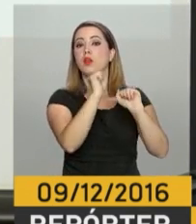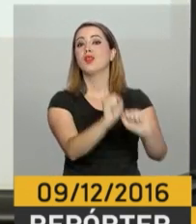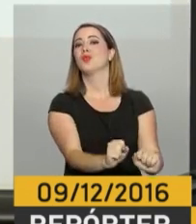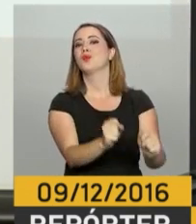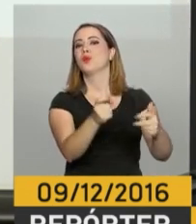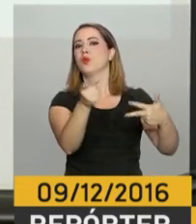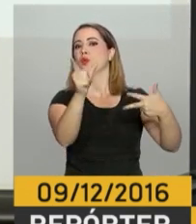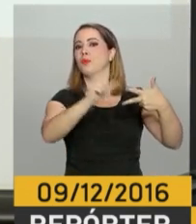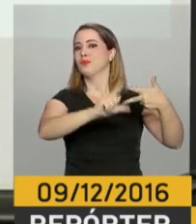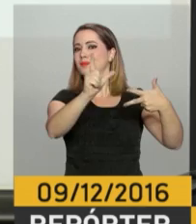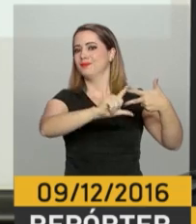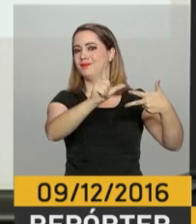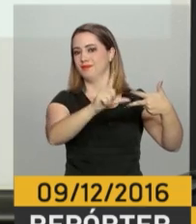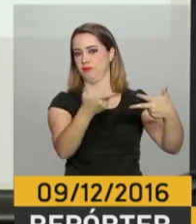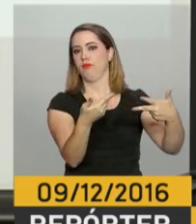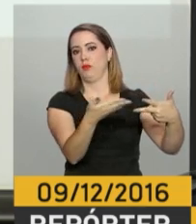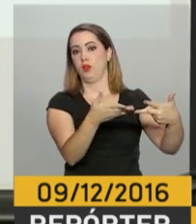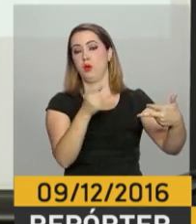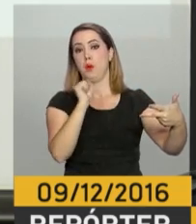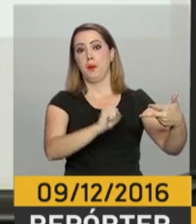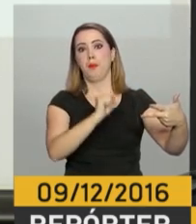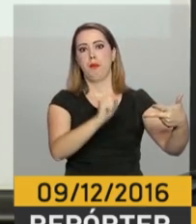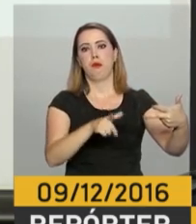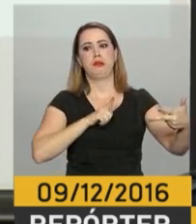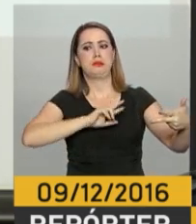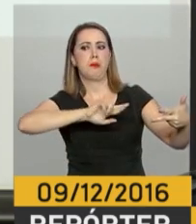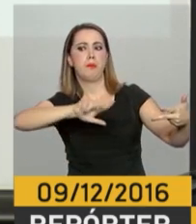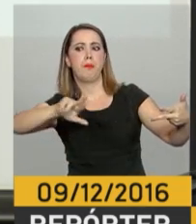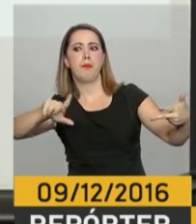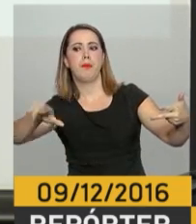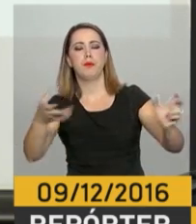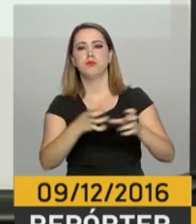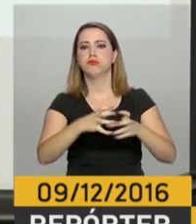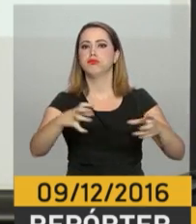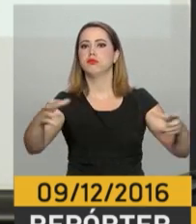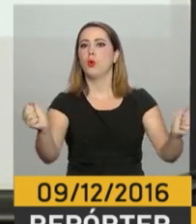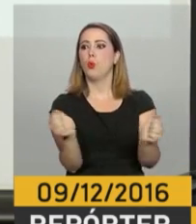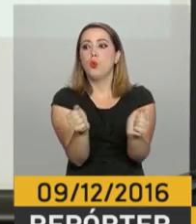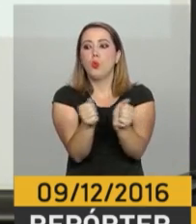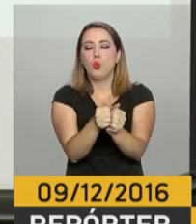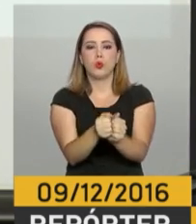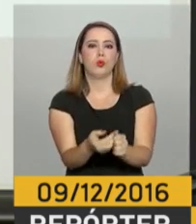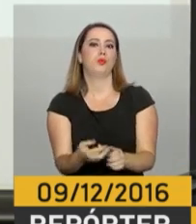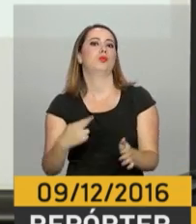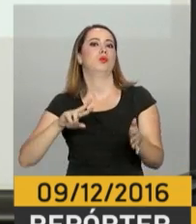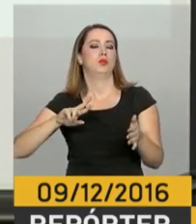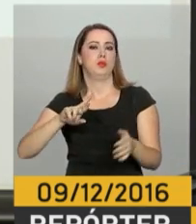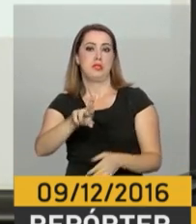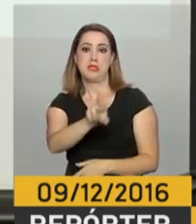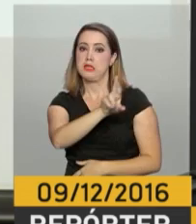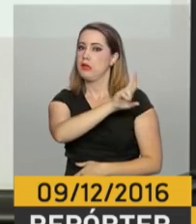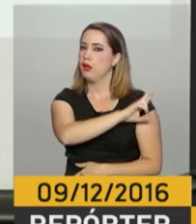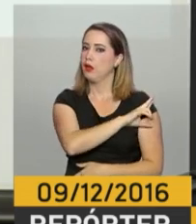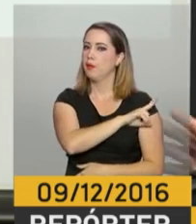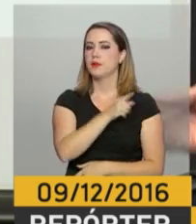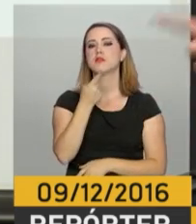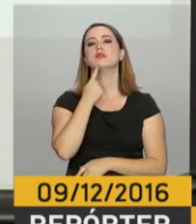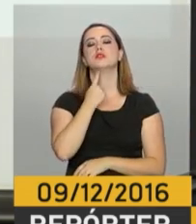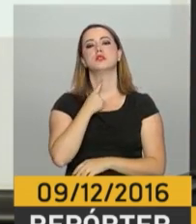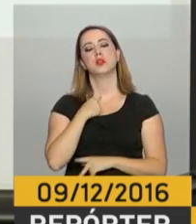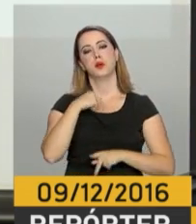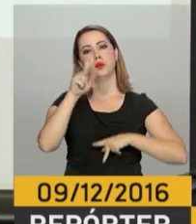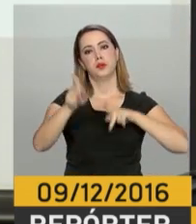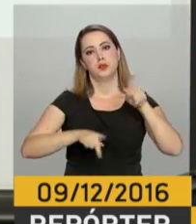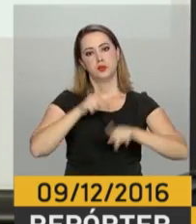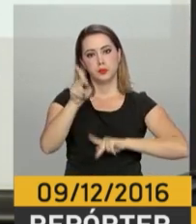que maiormente, mais presentemente, mais abundantemente, mais coletivamente, representa a vontade popular. Porque lá